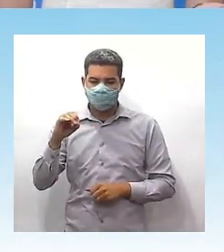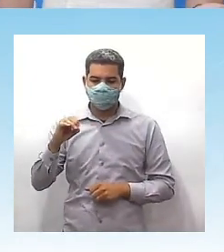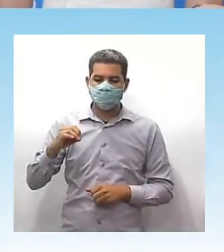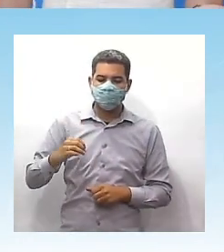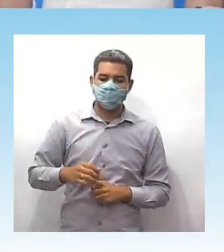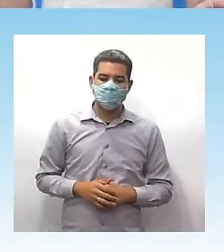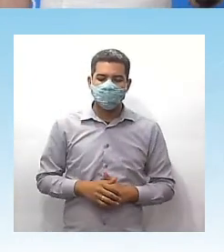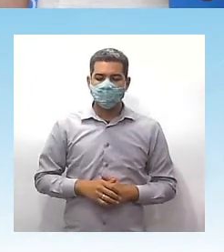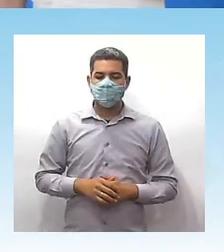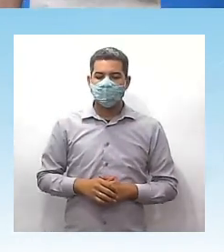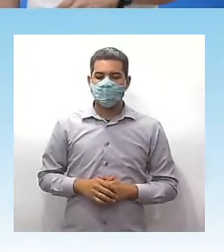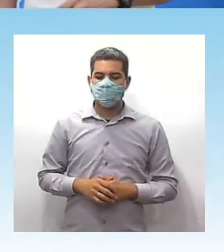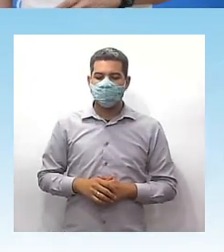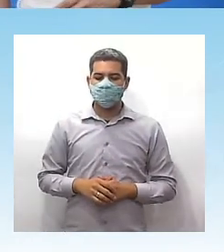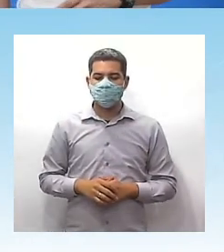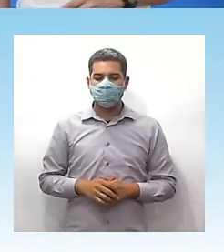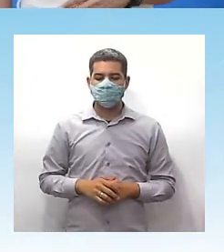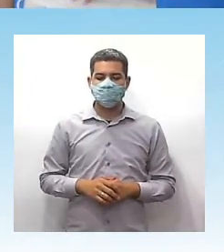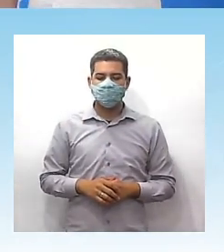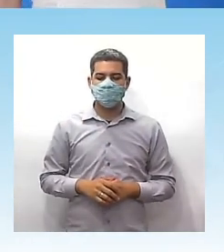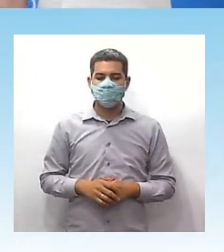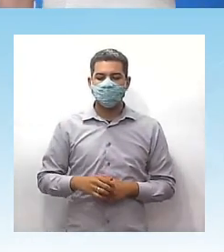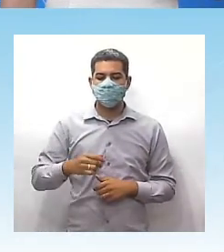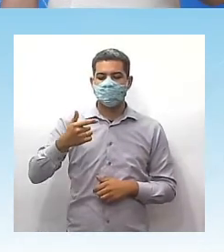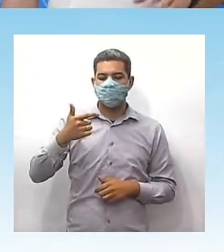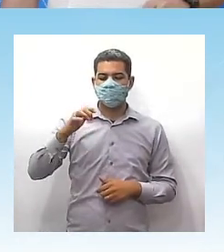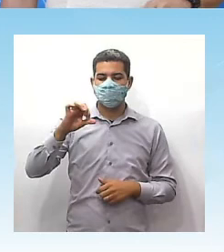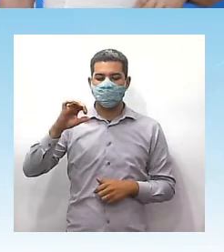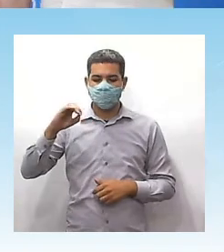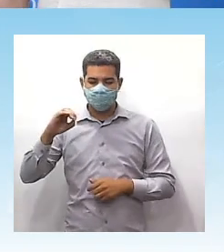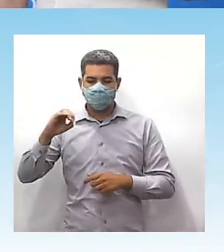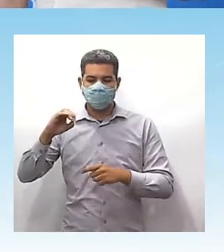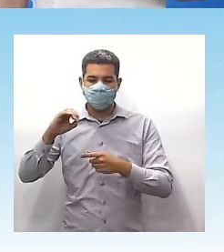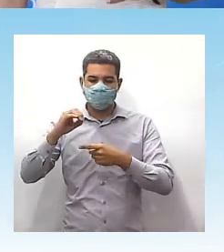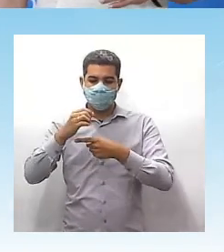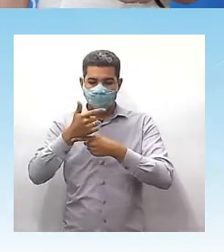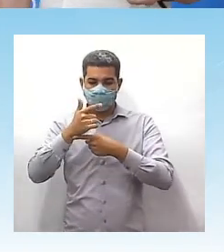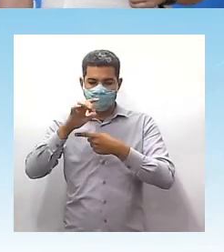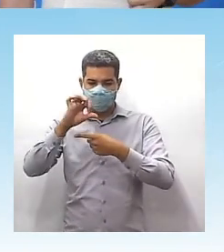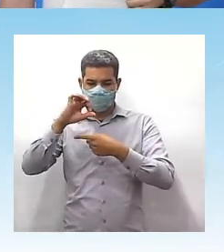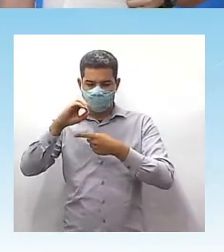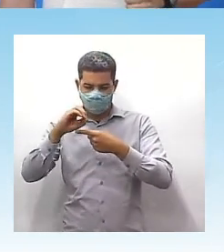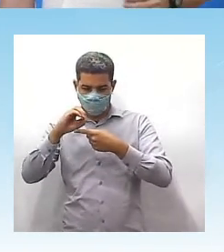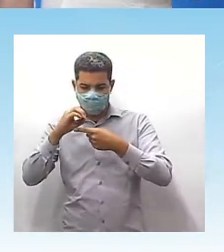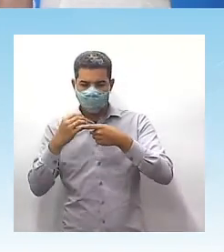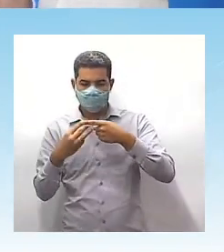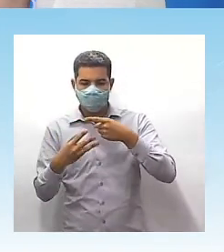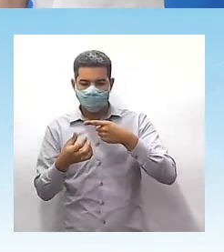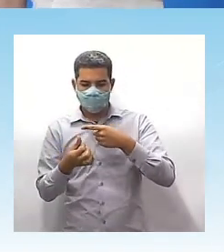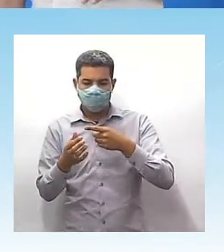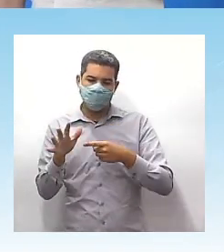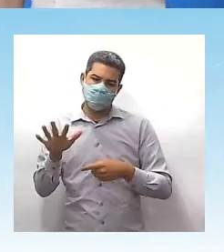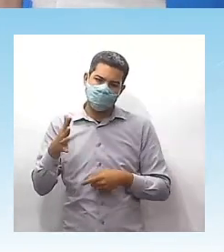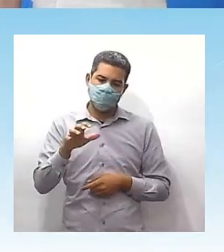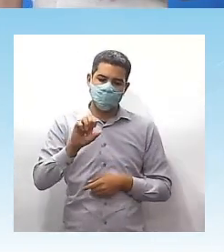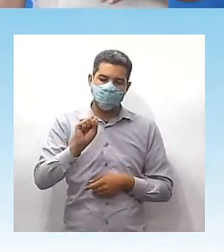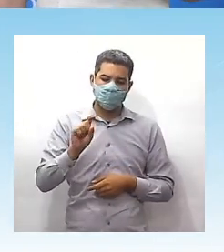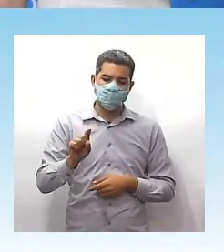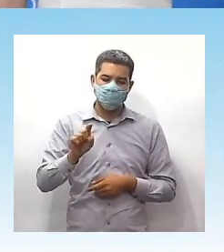pegar 290 e dividir por 36. Simples assim. Dividindo 290 por 36 dá aproximadamente